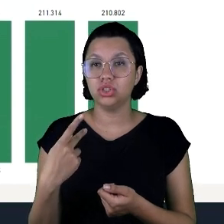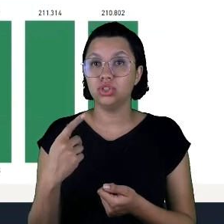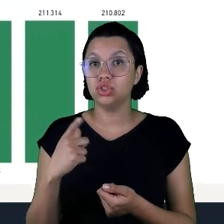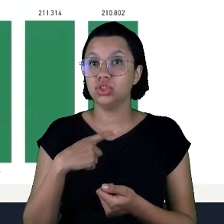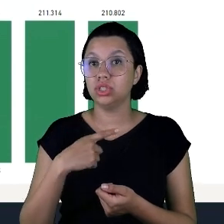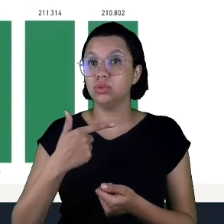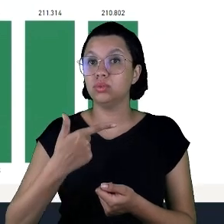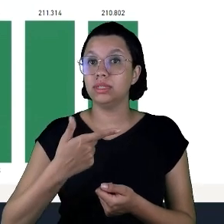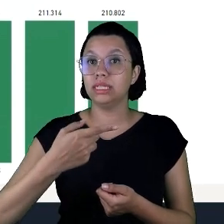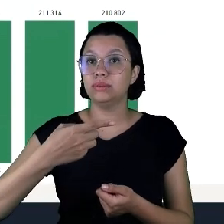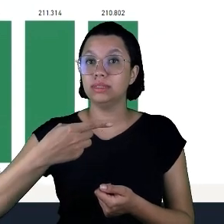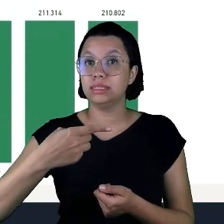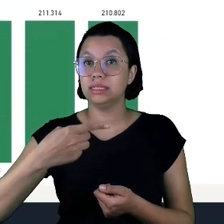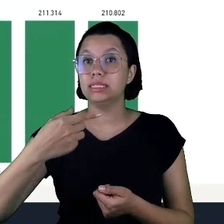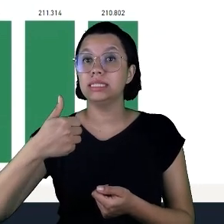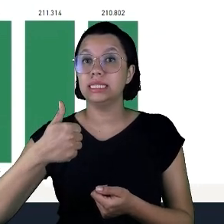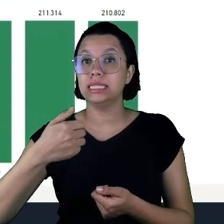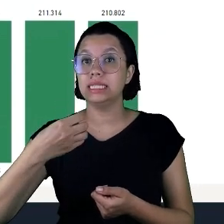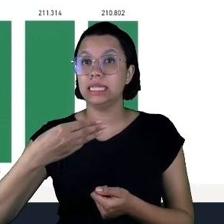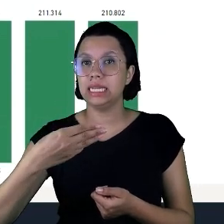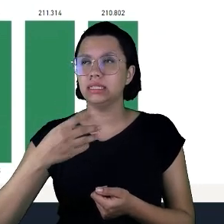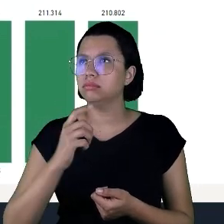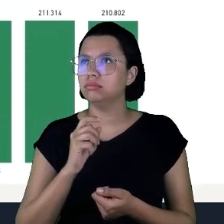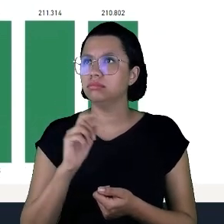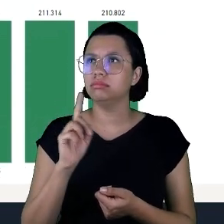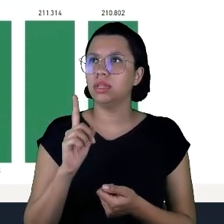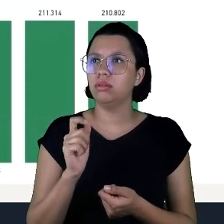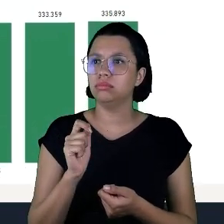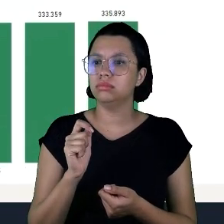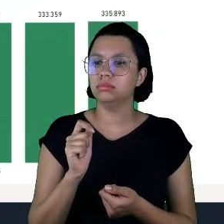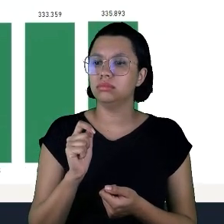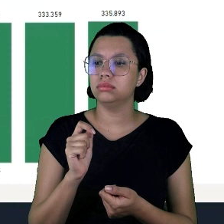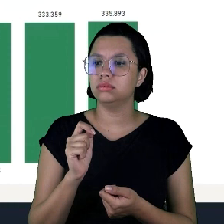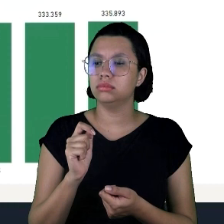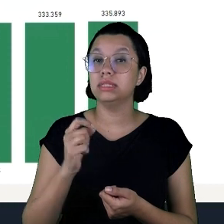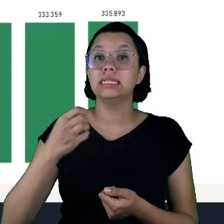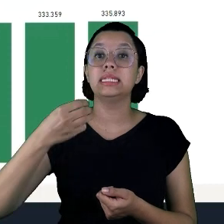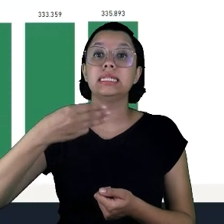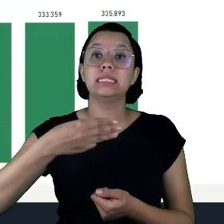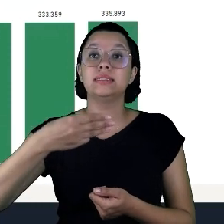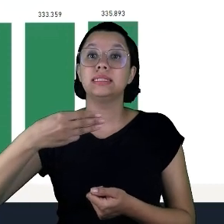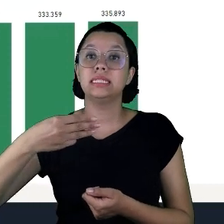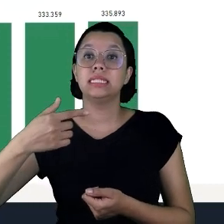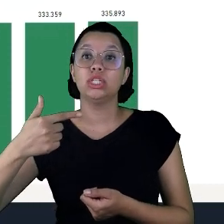30/6, 213 mil. Não, 213 não, porque tem que...